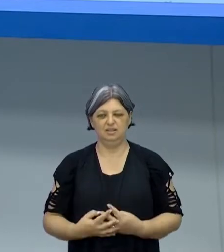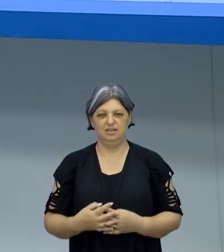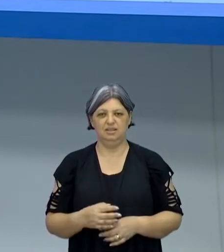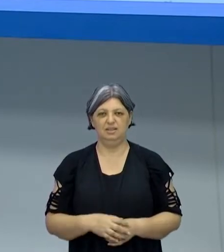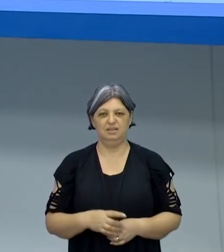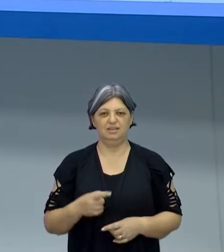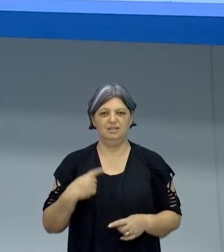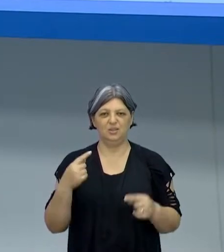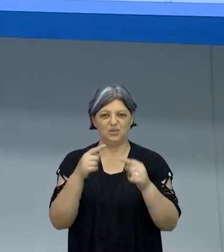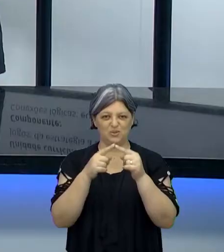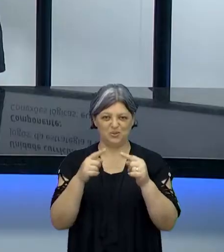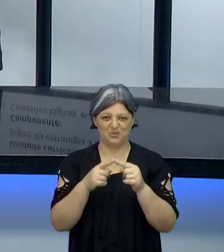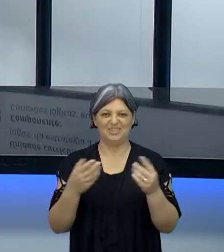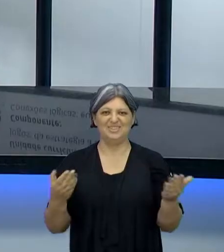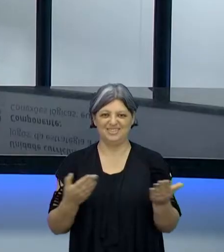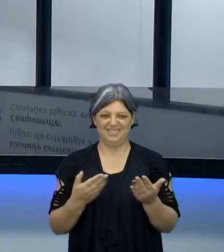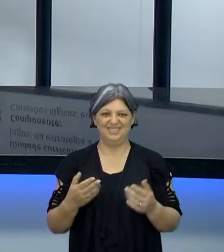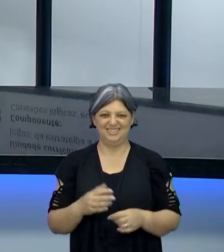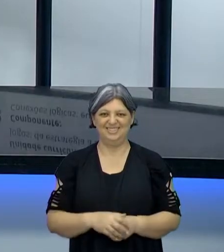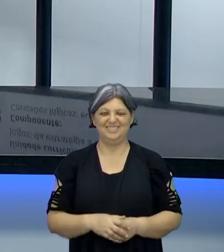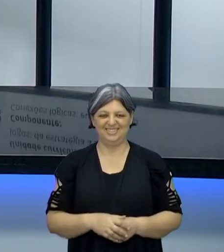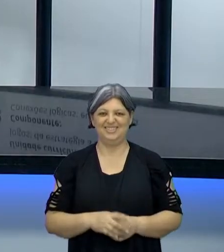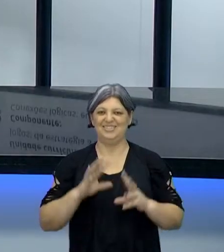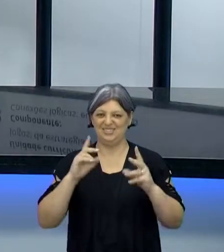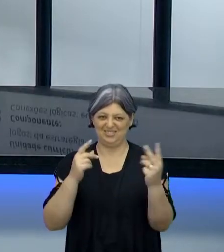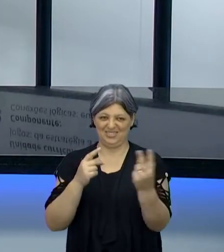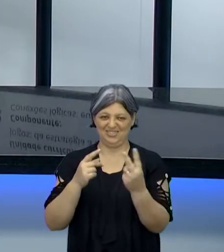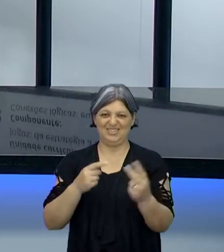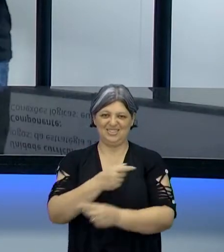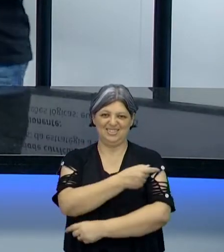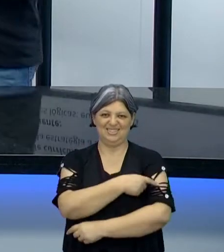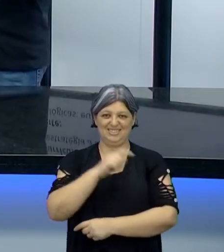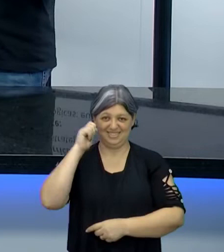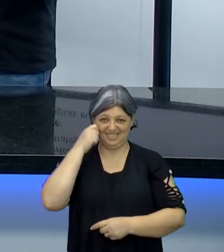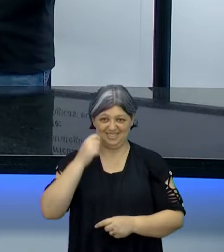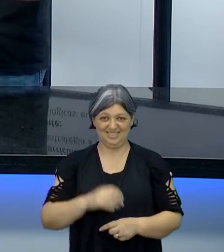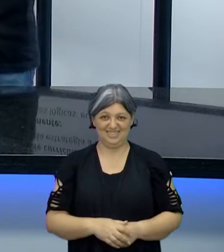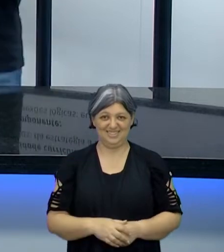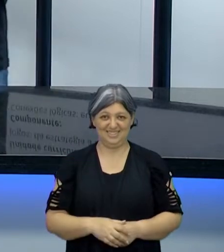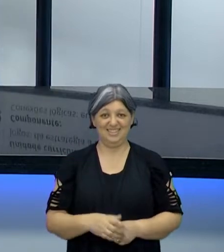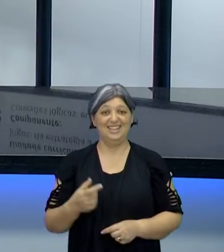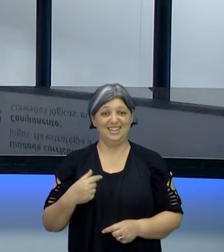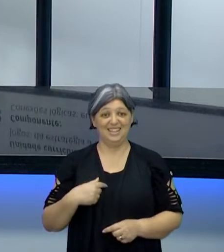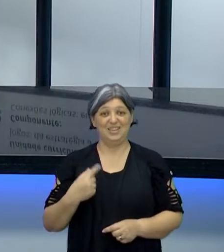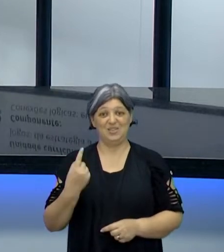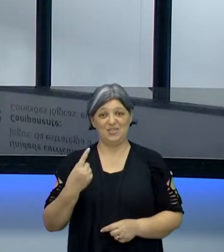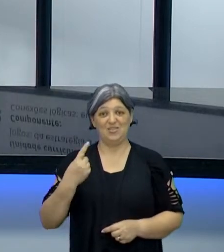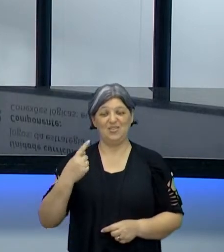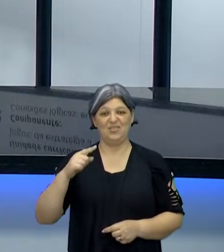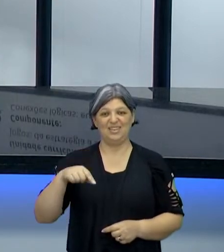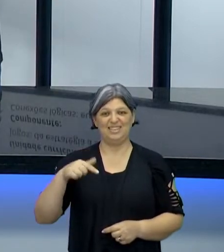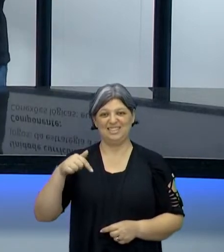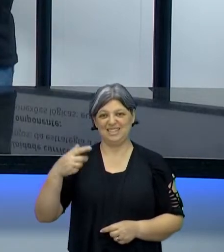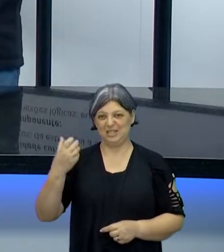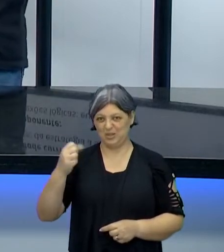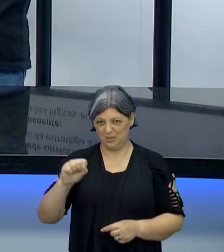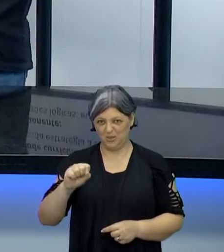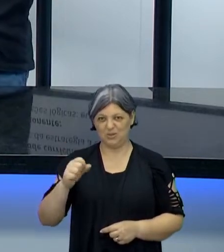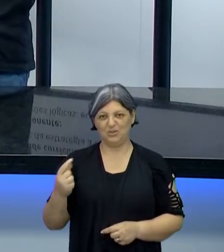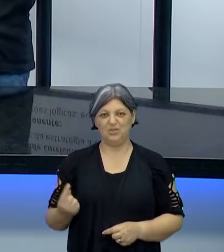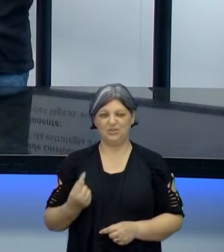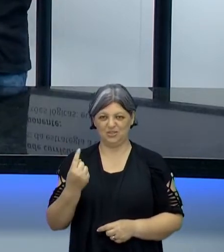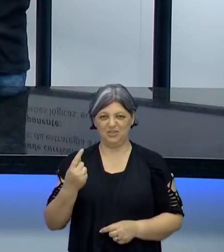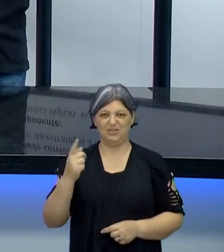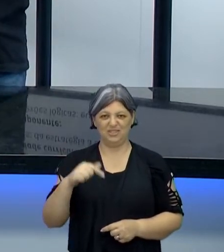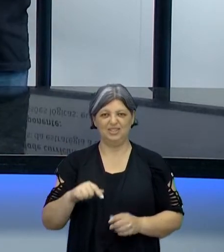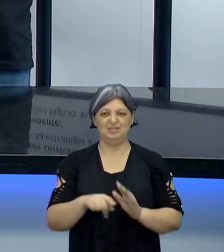bem combinadinhos hoje aqui, né? Ornando de camiseta preta. É isso aí. E eu esqueci de falar, eu tô 1,78 m e eu sou pardo também, né? Eu esqueci de falar,